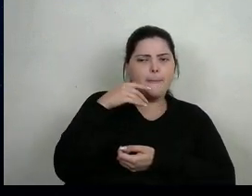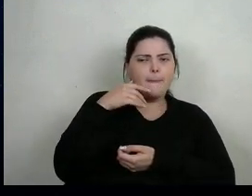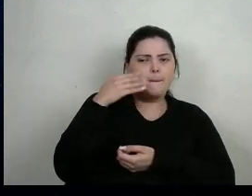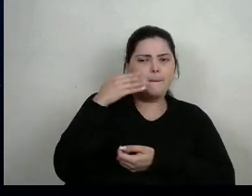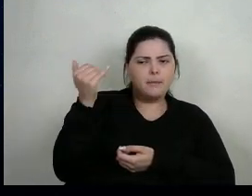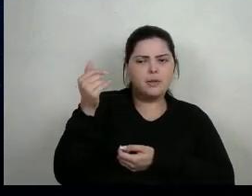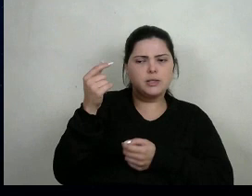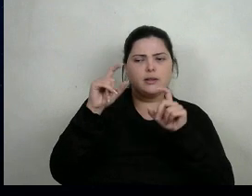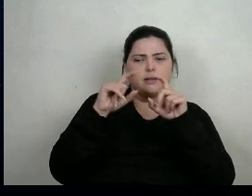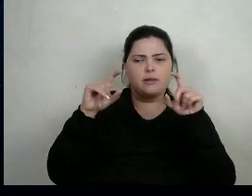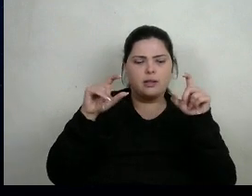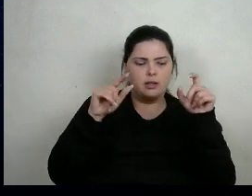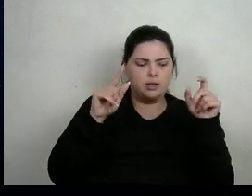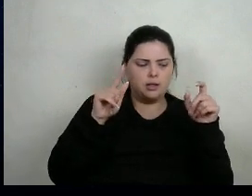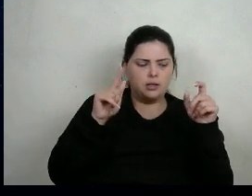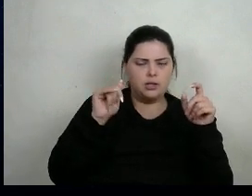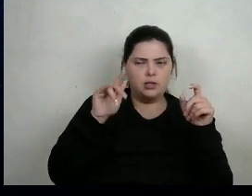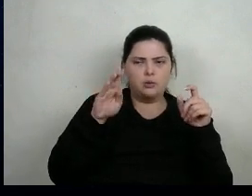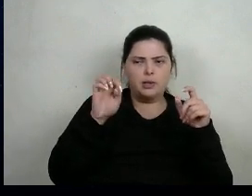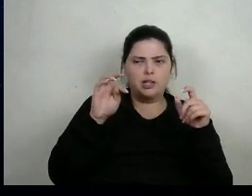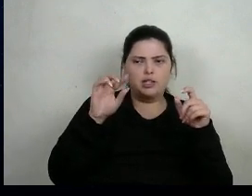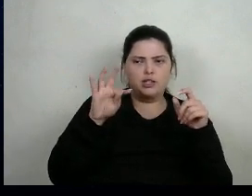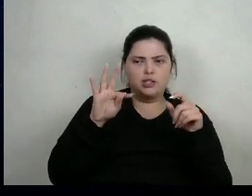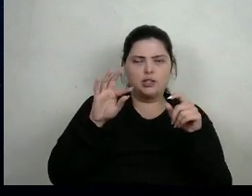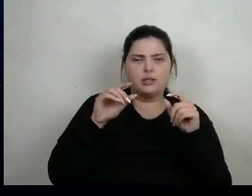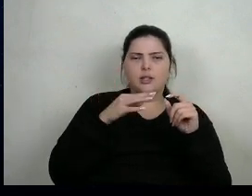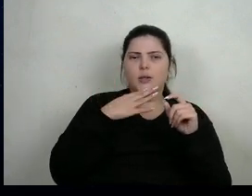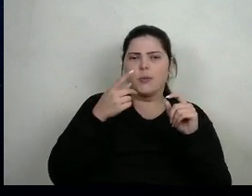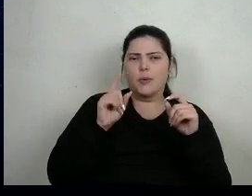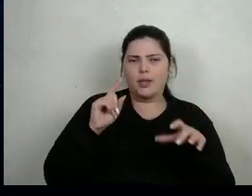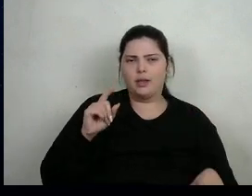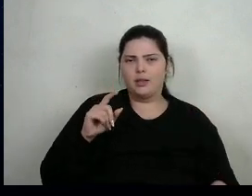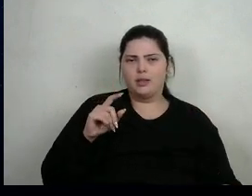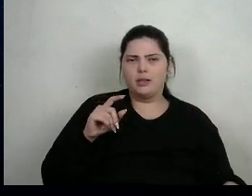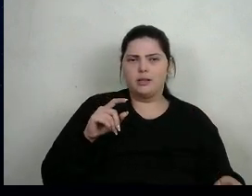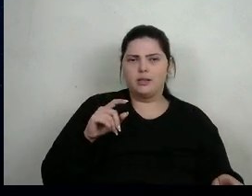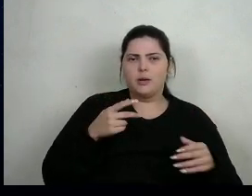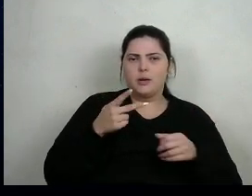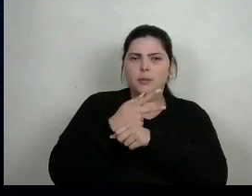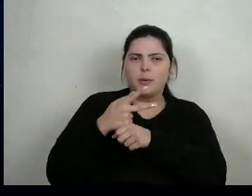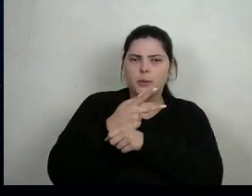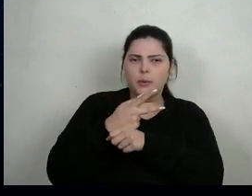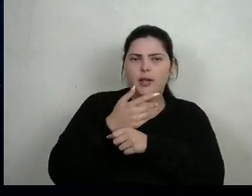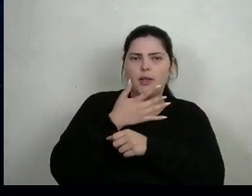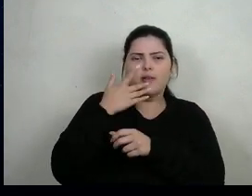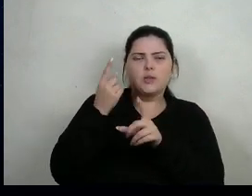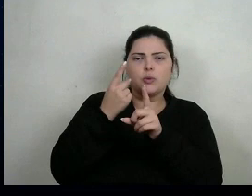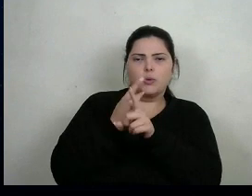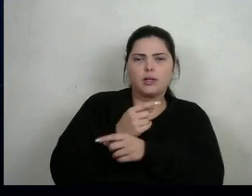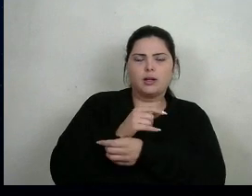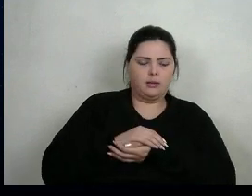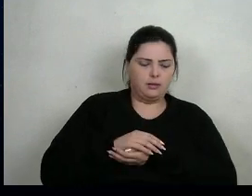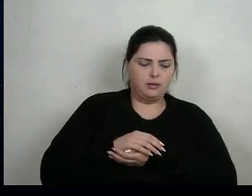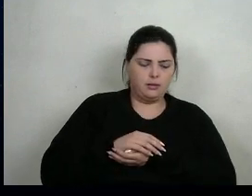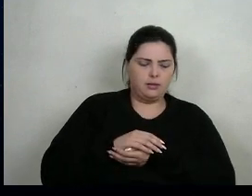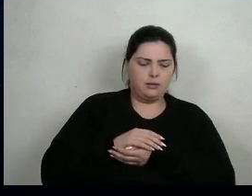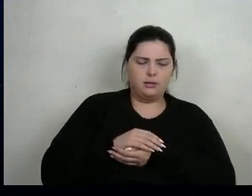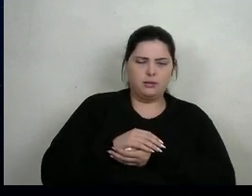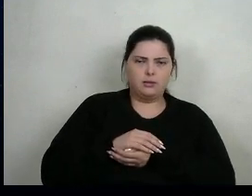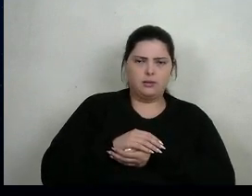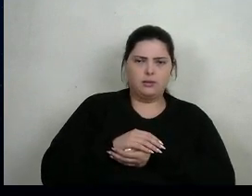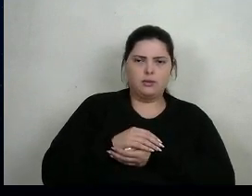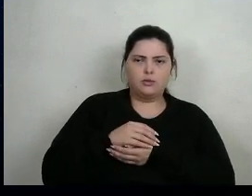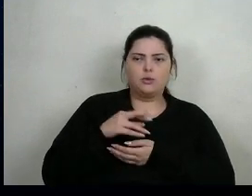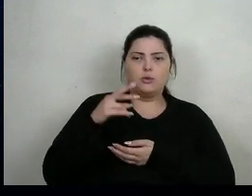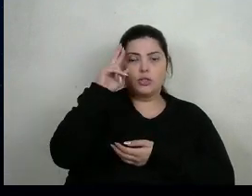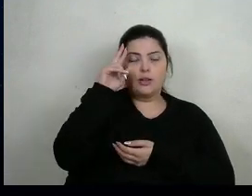do Gilbert para quem não conhece ela é muito fácil de achar ela maravilhosa o chefe chega um dia